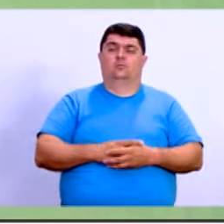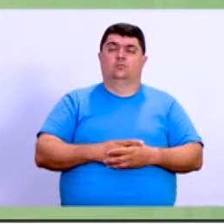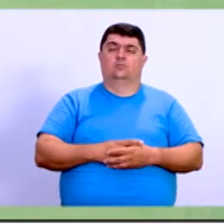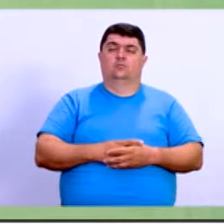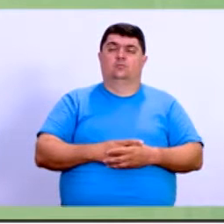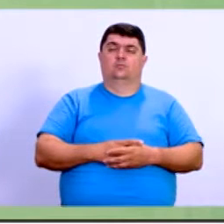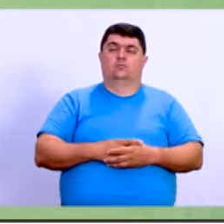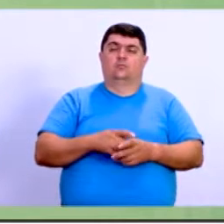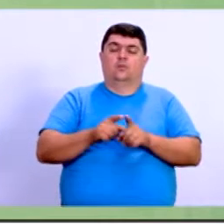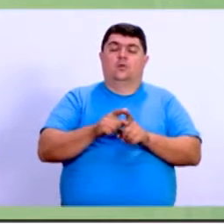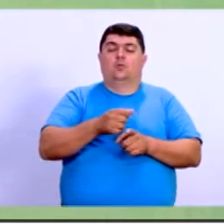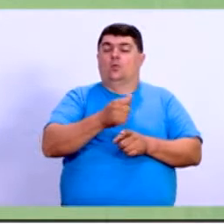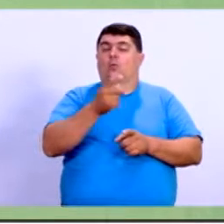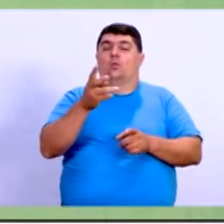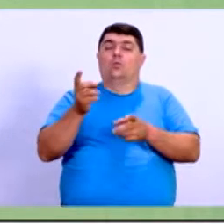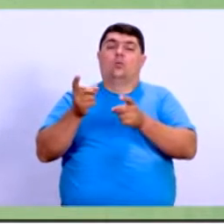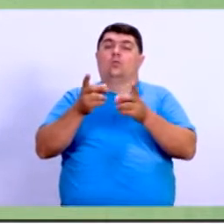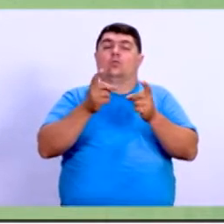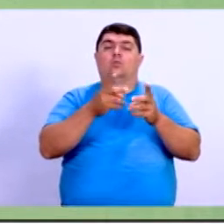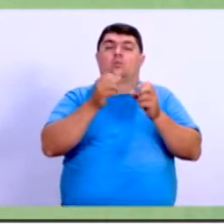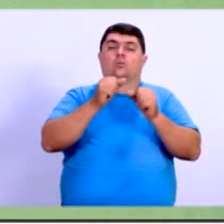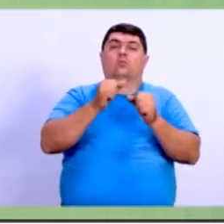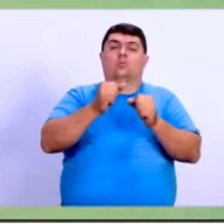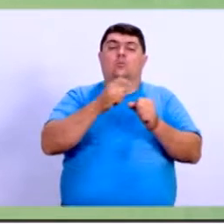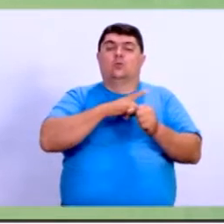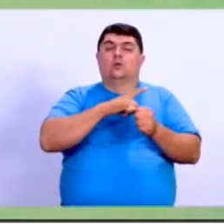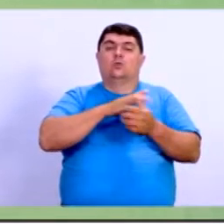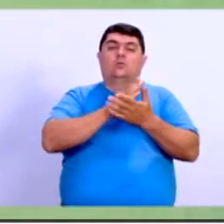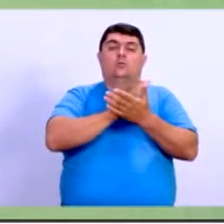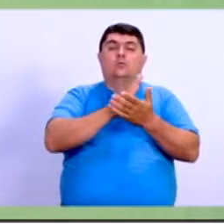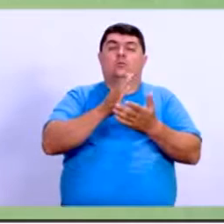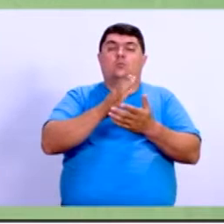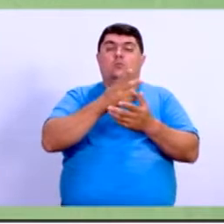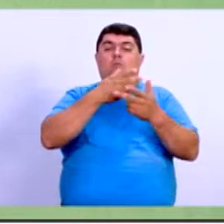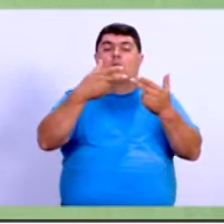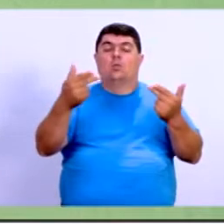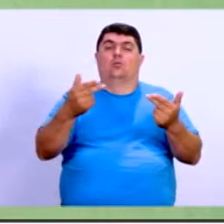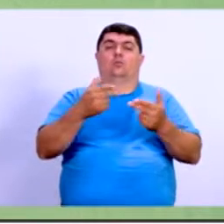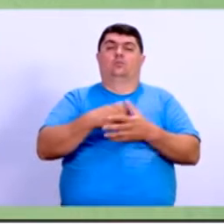E quantas vendas podem ter um tipo de produto?